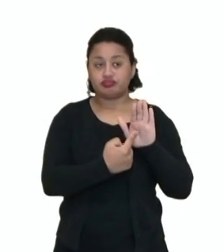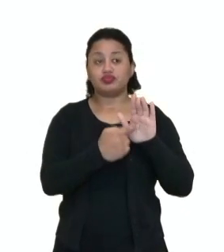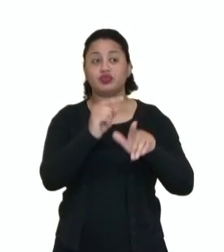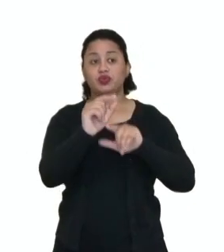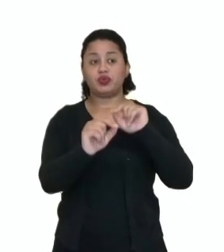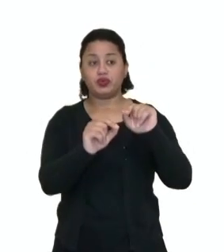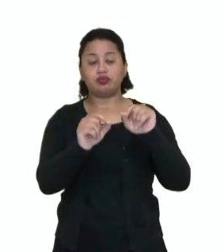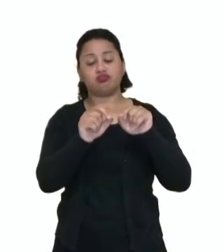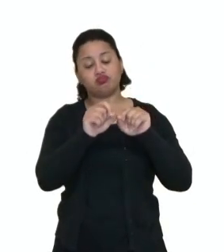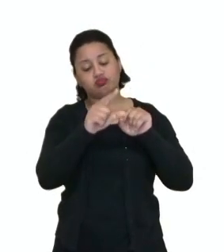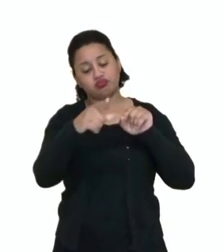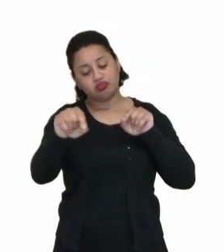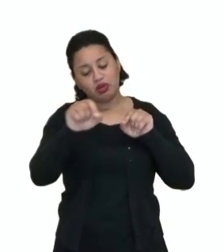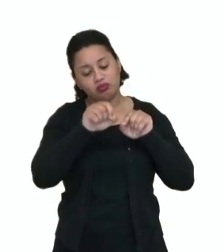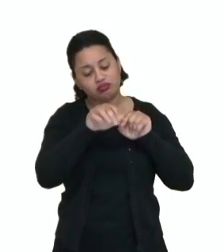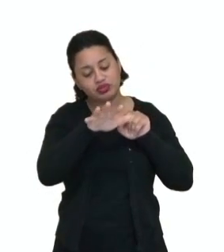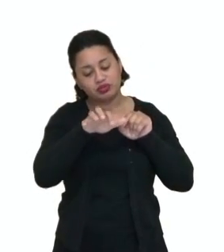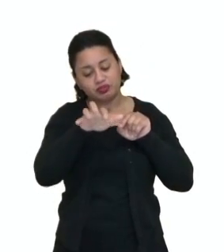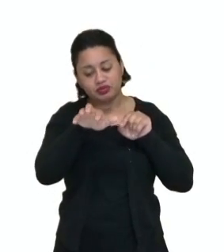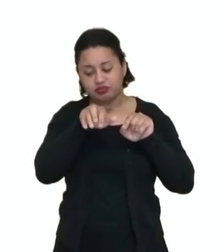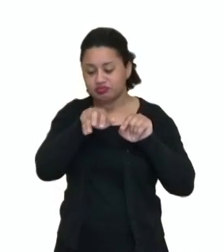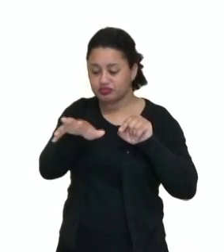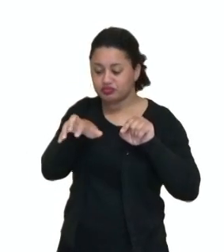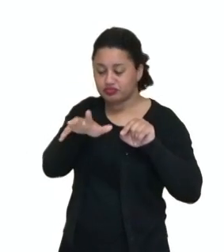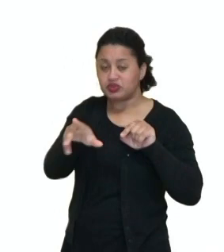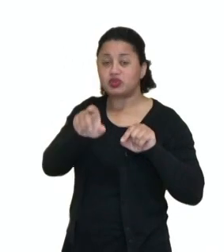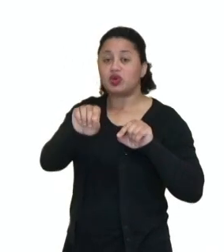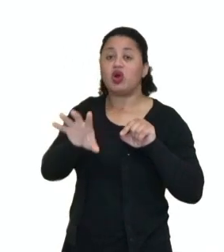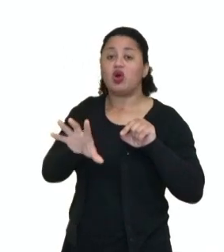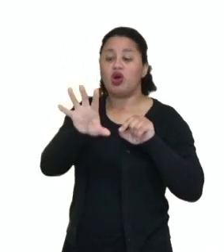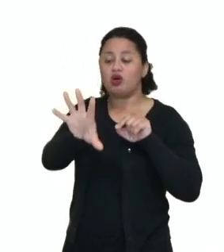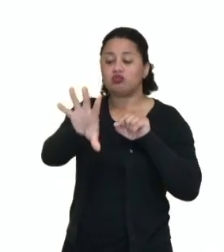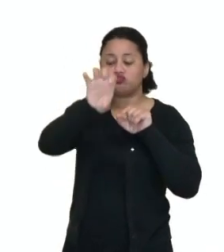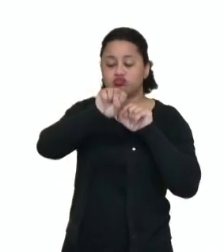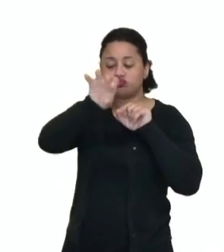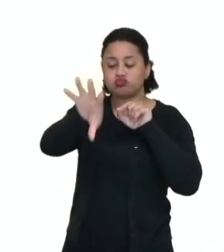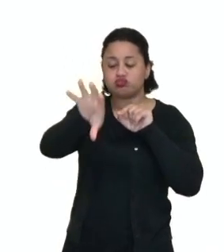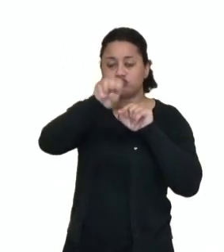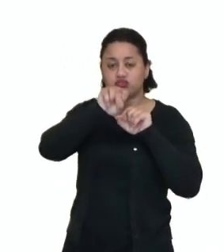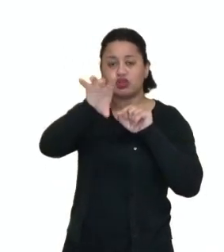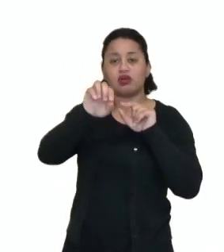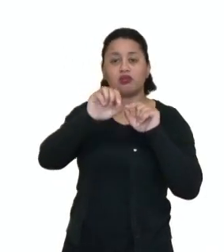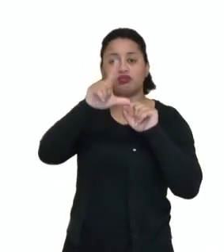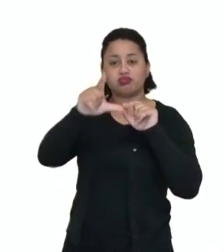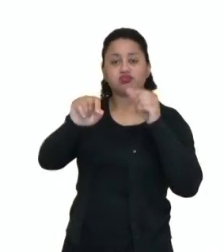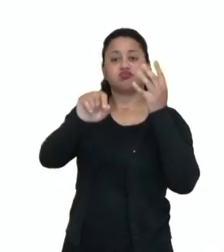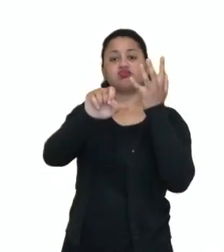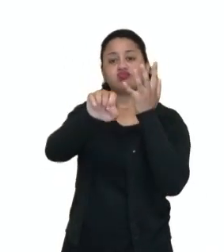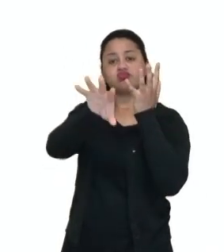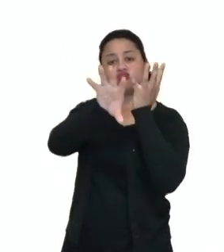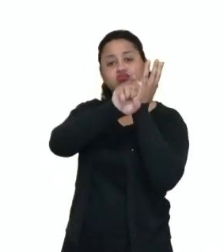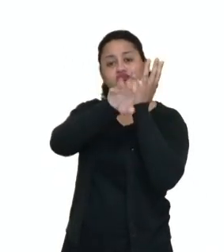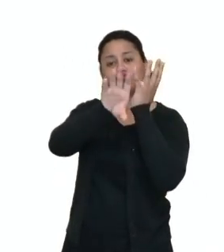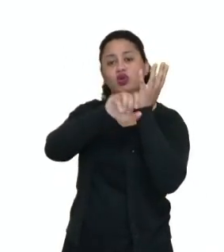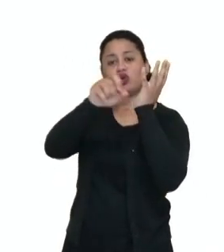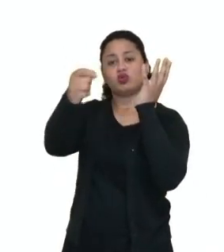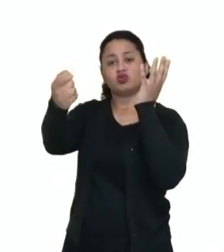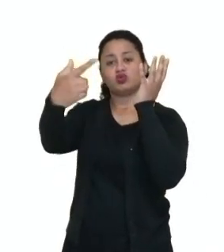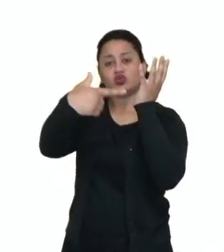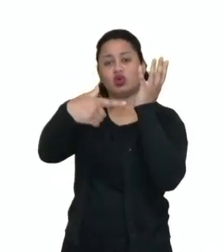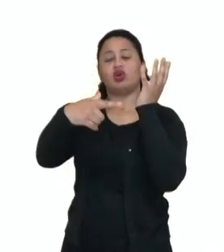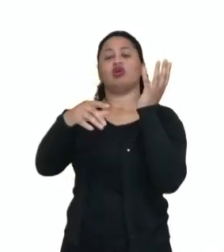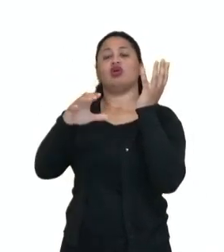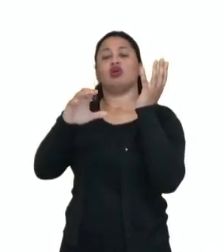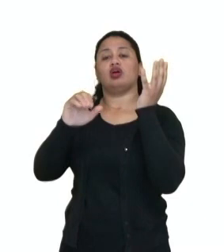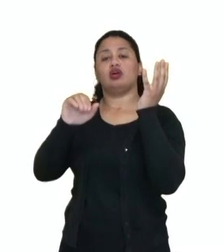seus estômatos, né? Onde ocorre então toda a captação aqui da luz solar, do gás